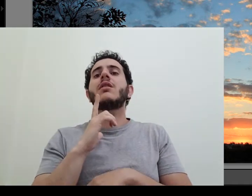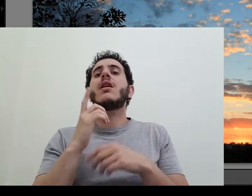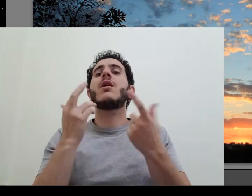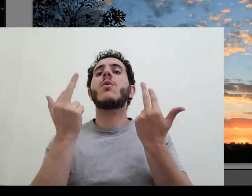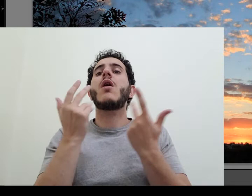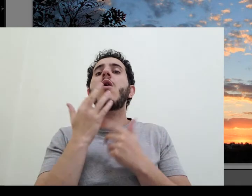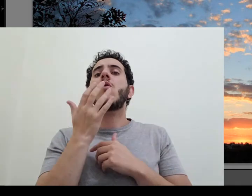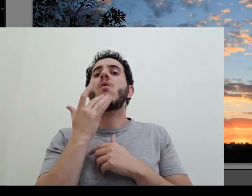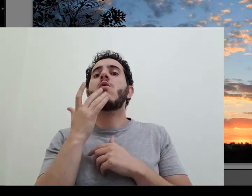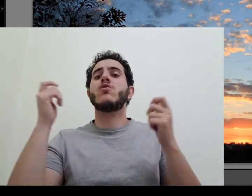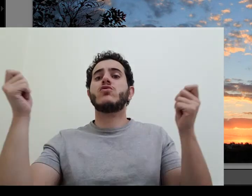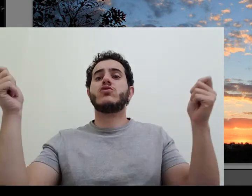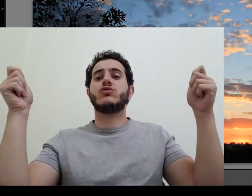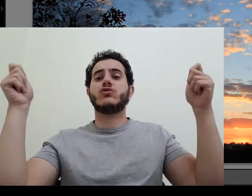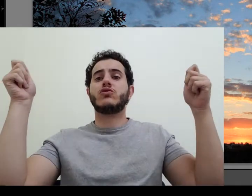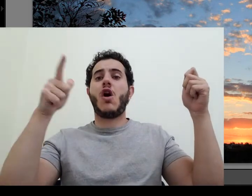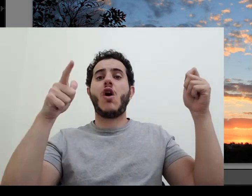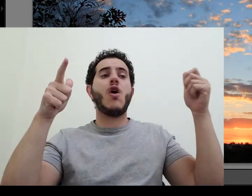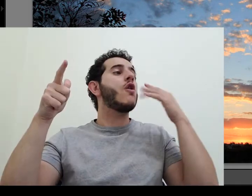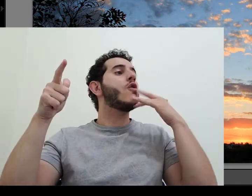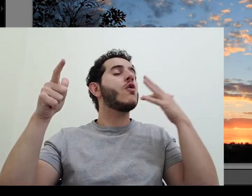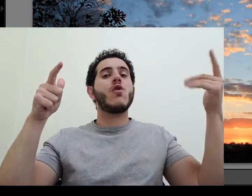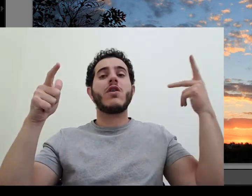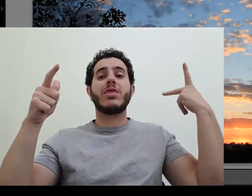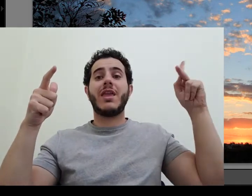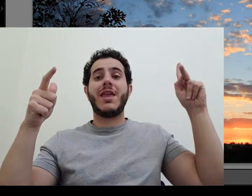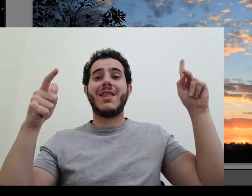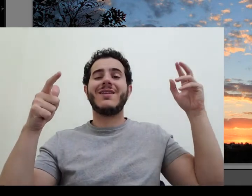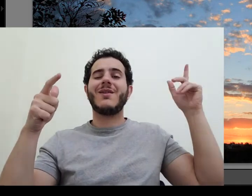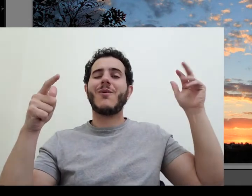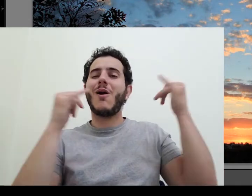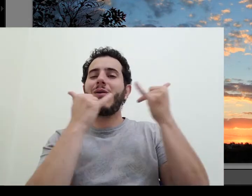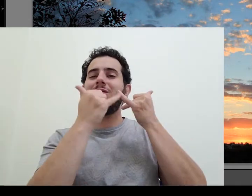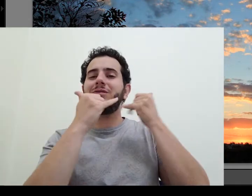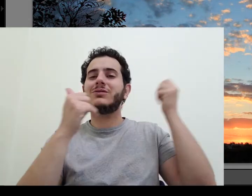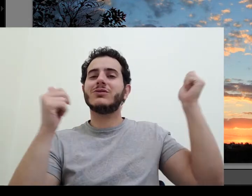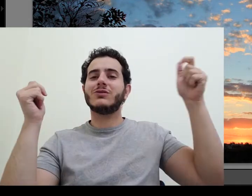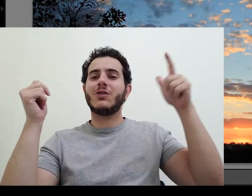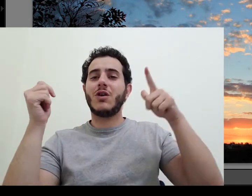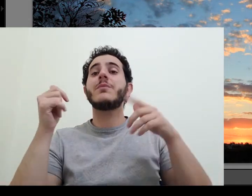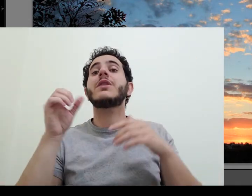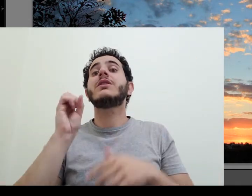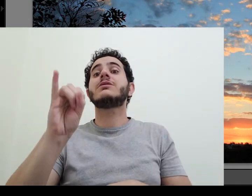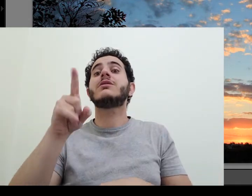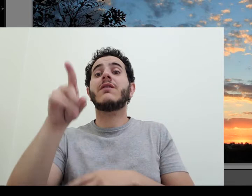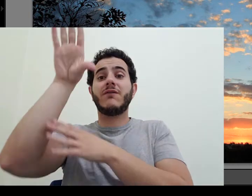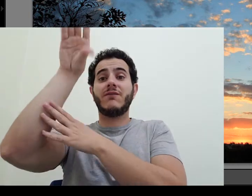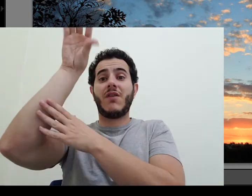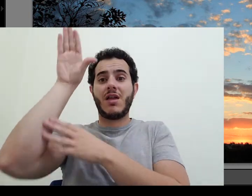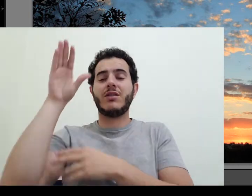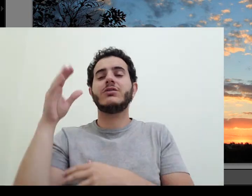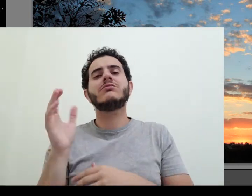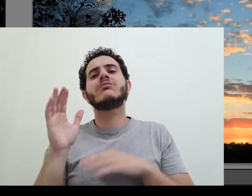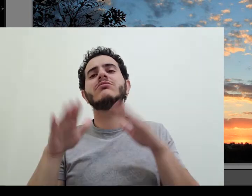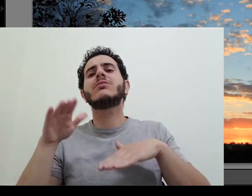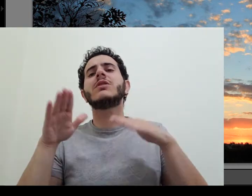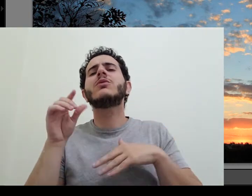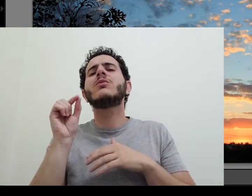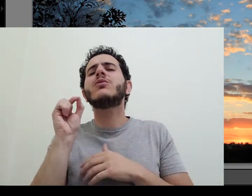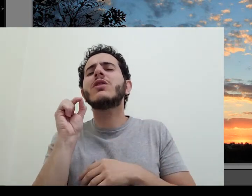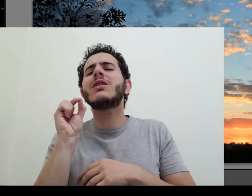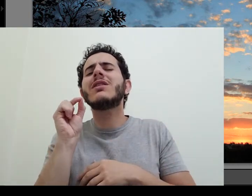sol, ó lá, 5500 kelvins. Mas a luz do flash não tem nenhuma adição de magenta, porque é uma luz